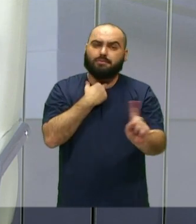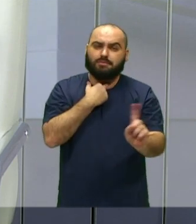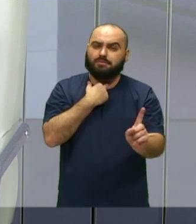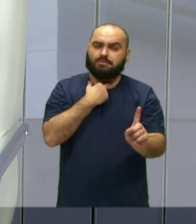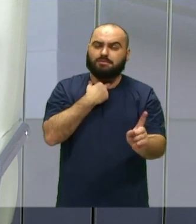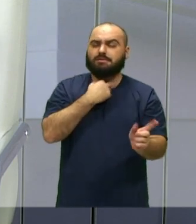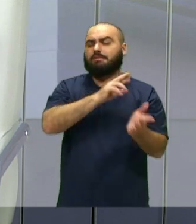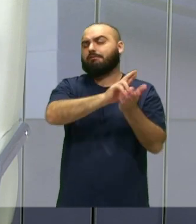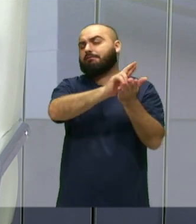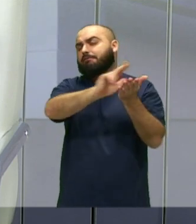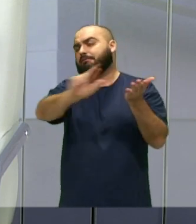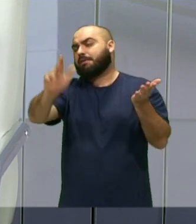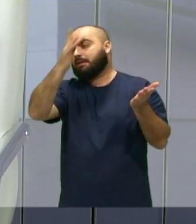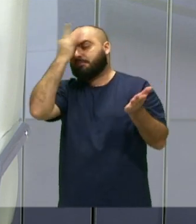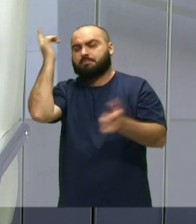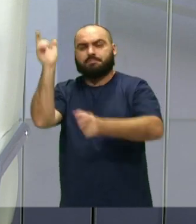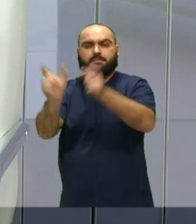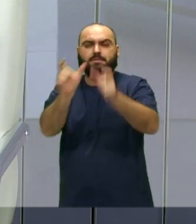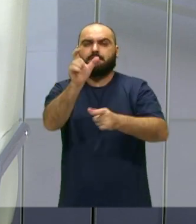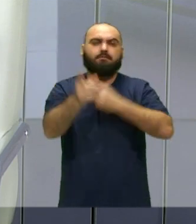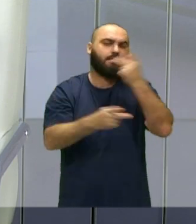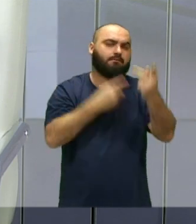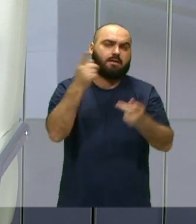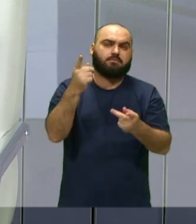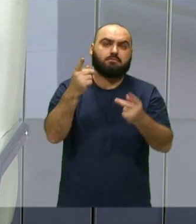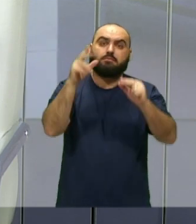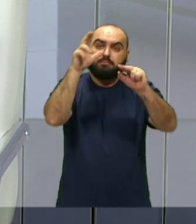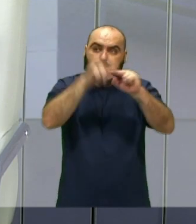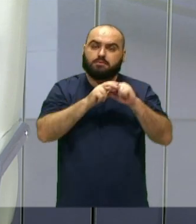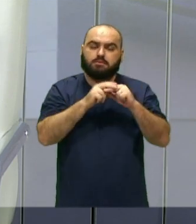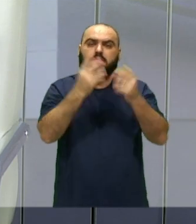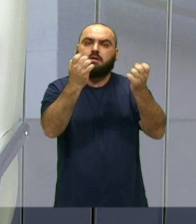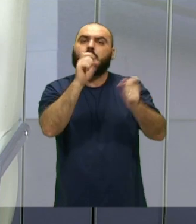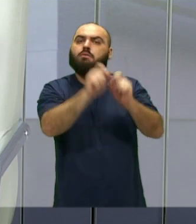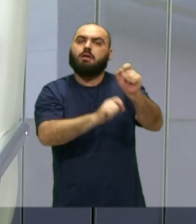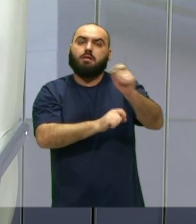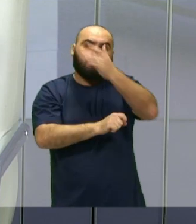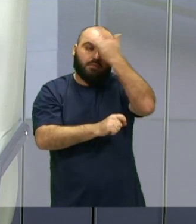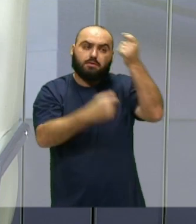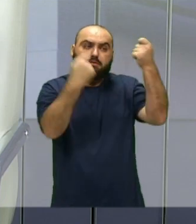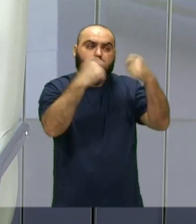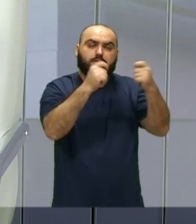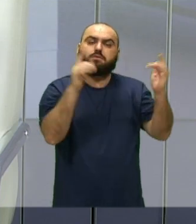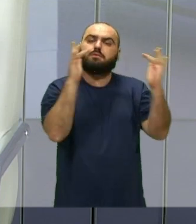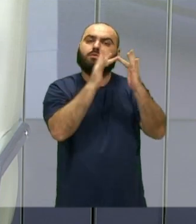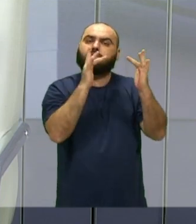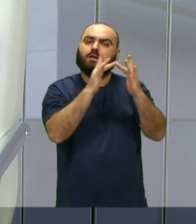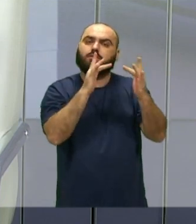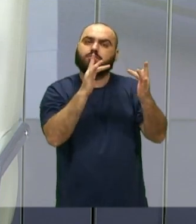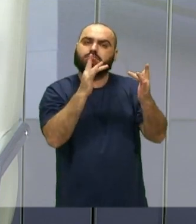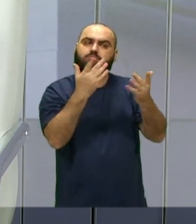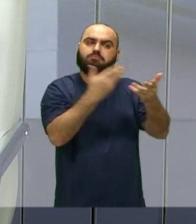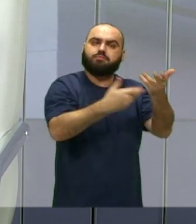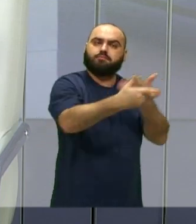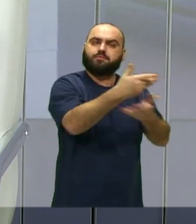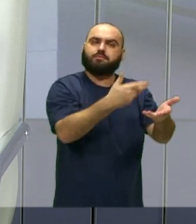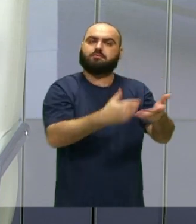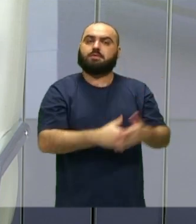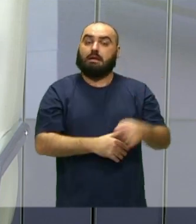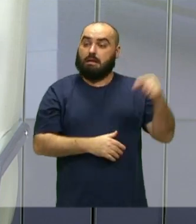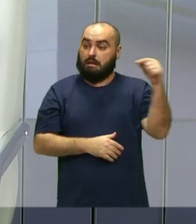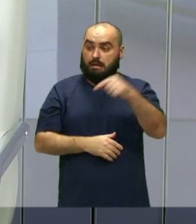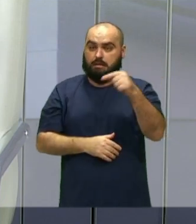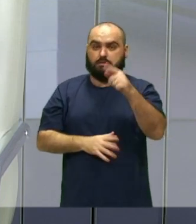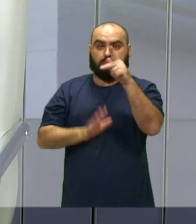os relatos. Então, o que a gente quer? Que as pessoas saibam que elas podem contar com outras pessoas. Inclusive, nesse projeto, a gente diz que